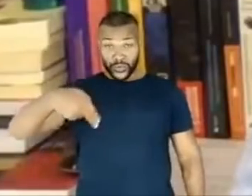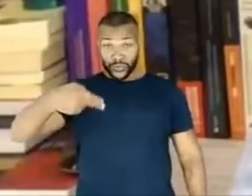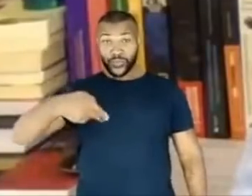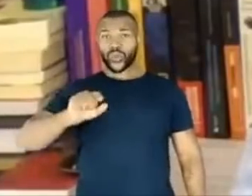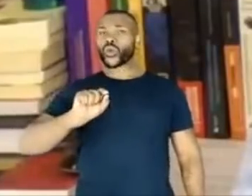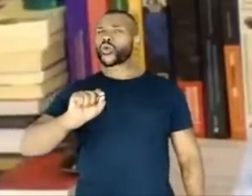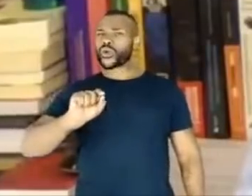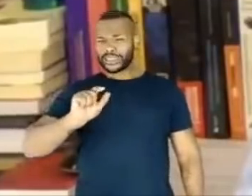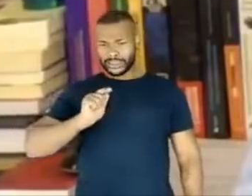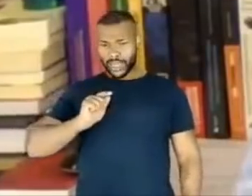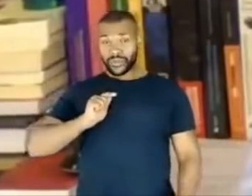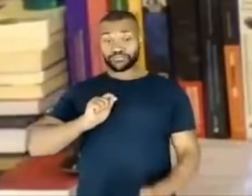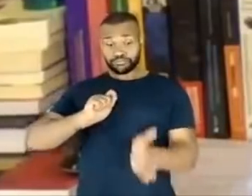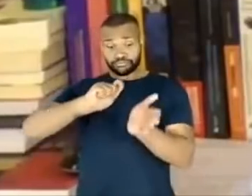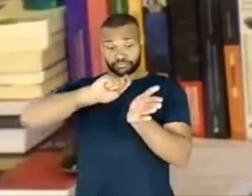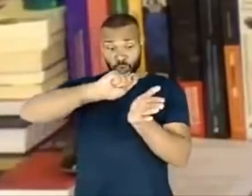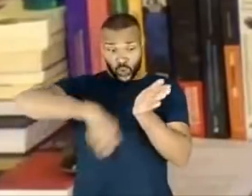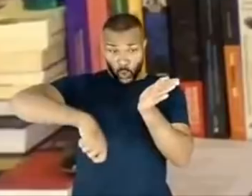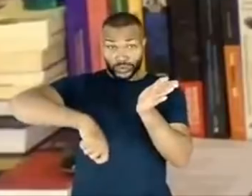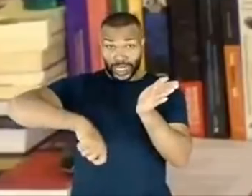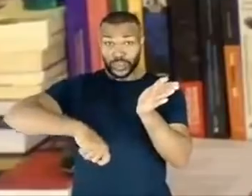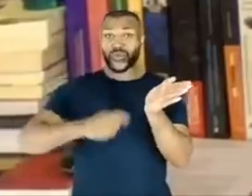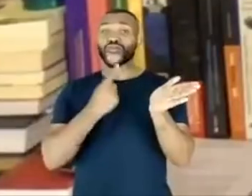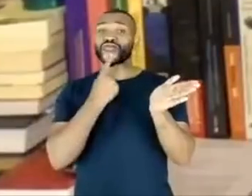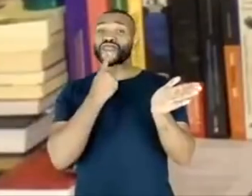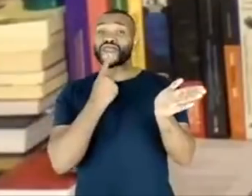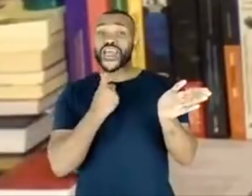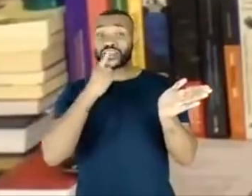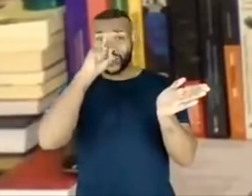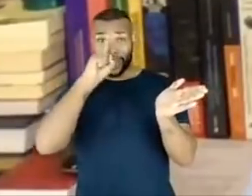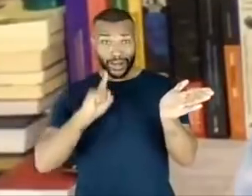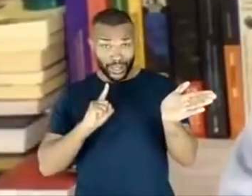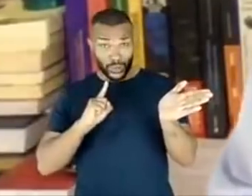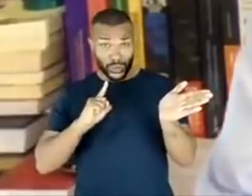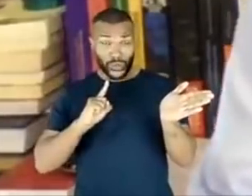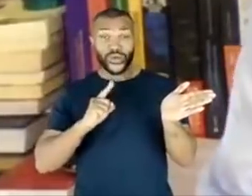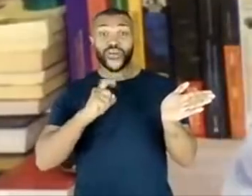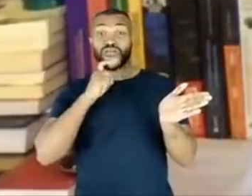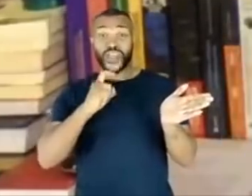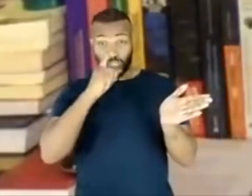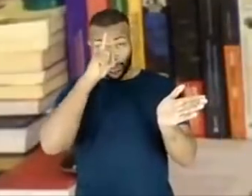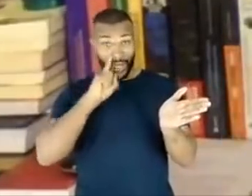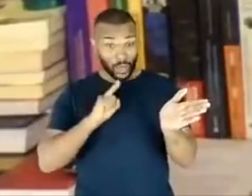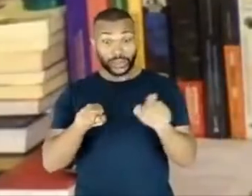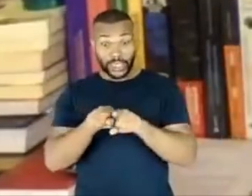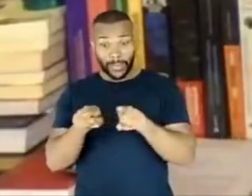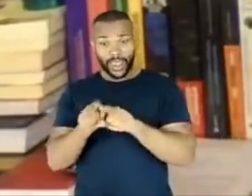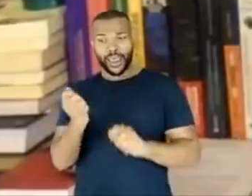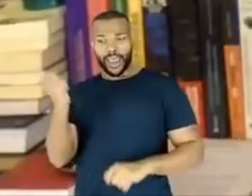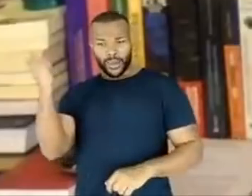o contrato verde e amarelo, a cobrança de contribuição previdenciária sobre o